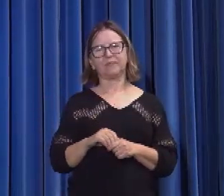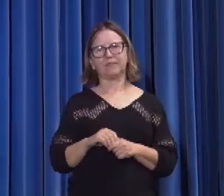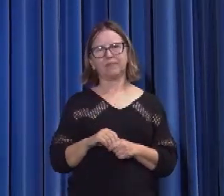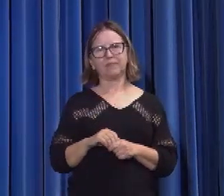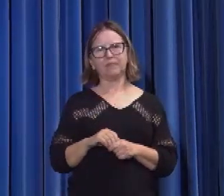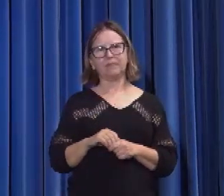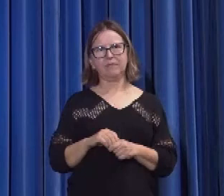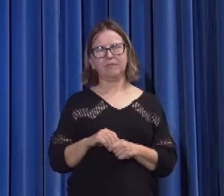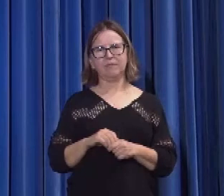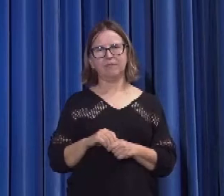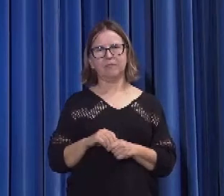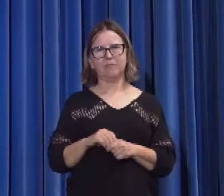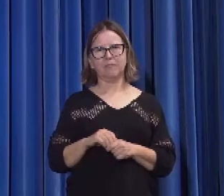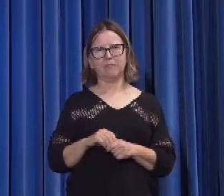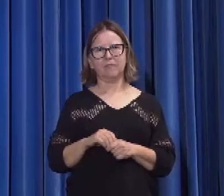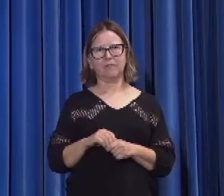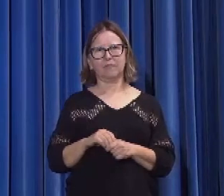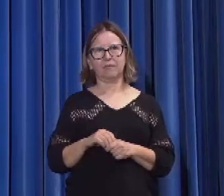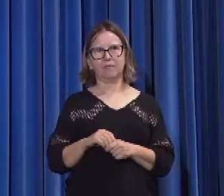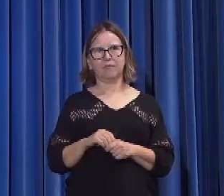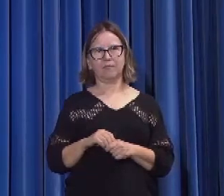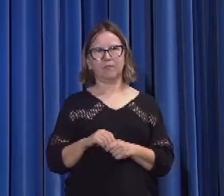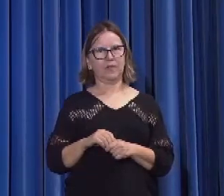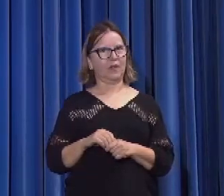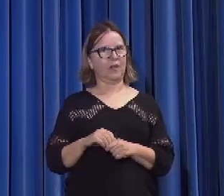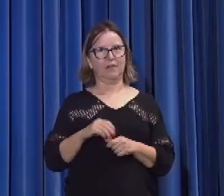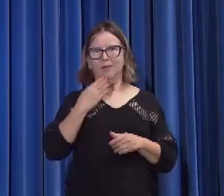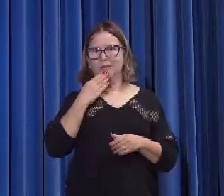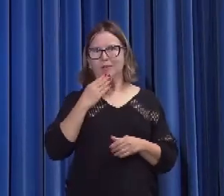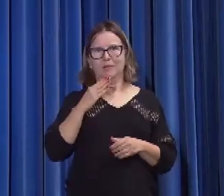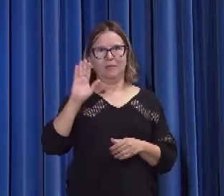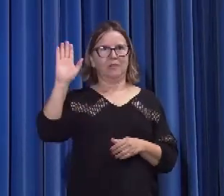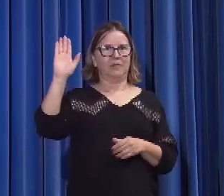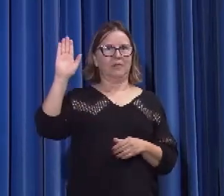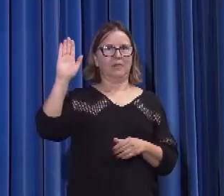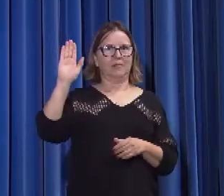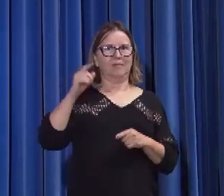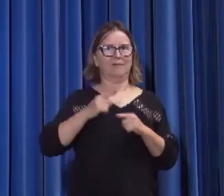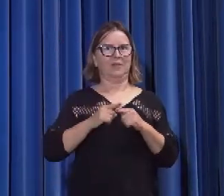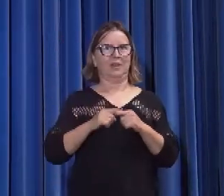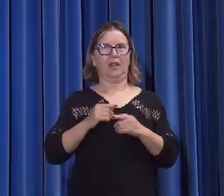Não vou pedir para levantarem a mão aqui, porque vai ser unânime.